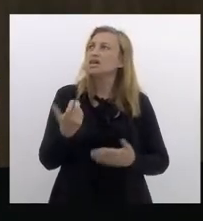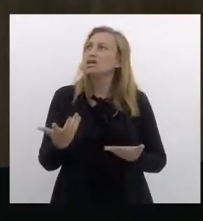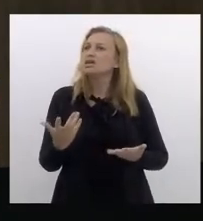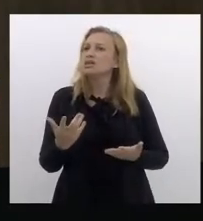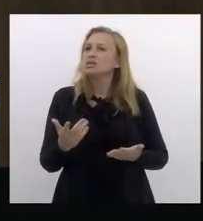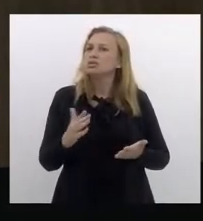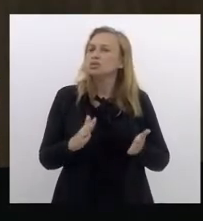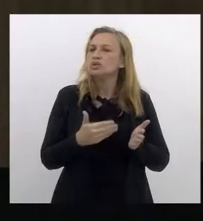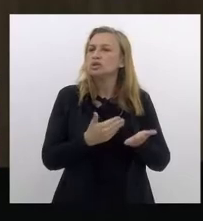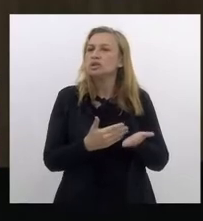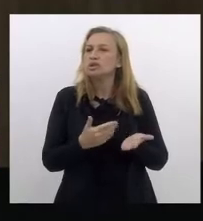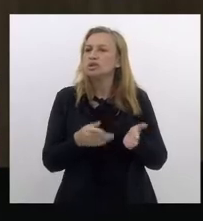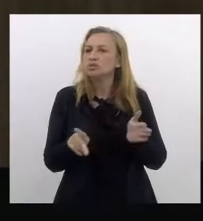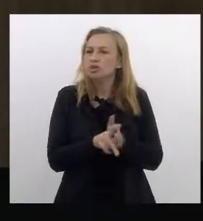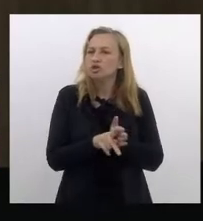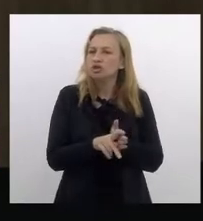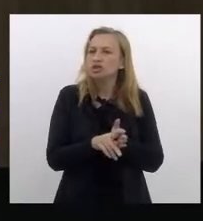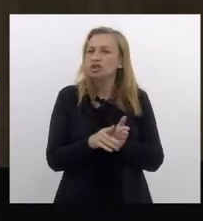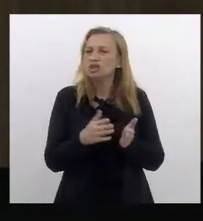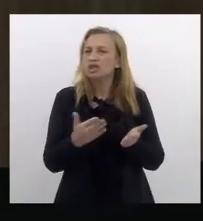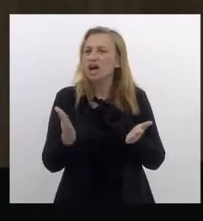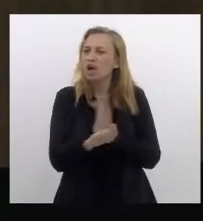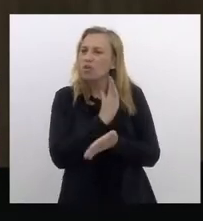tramitação do projeto